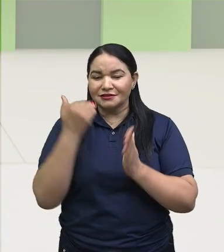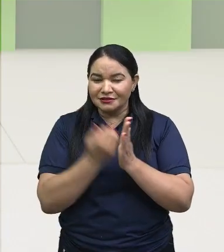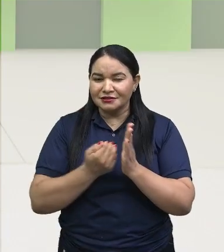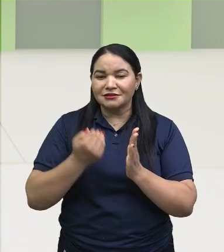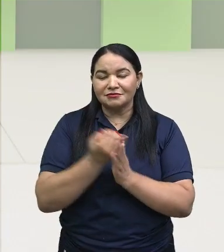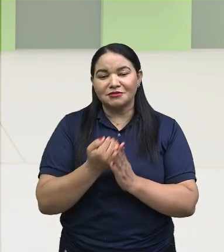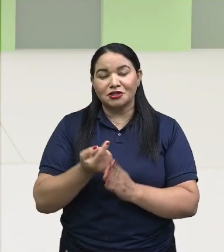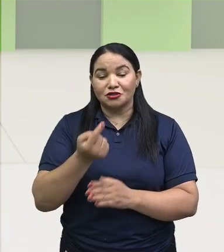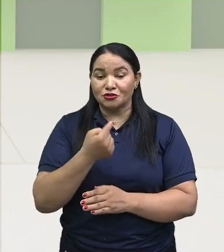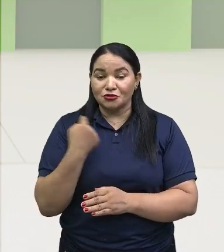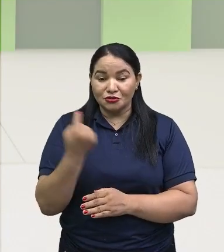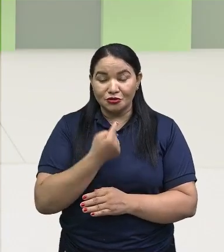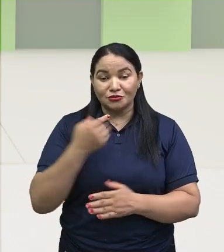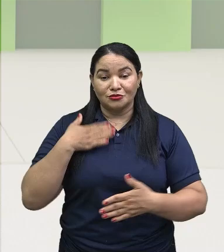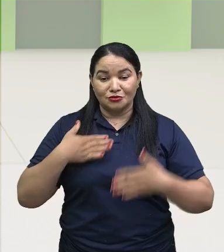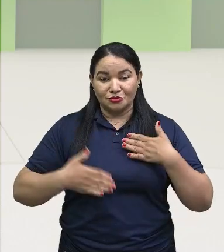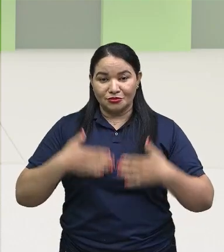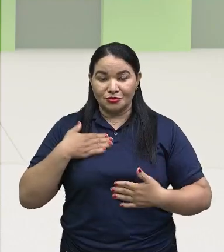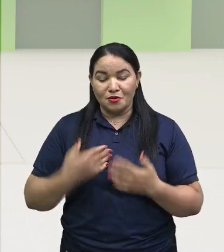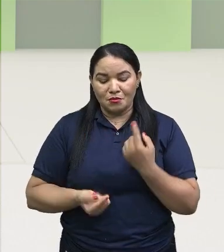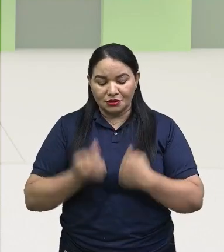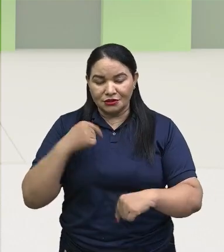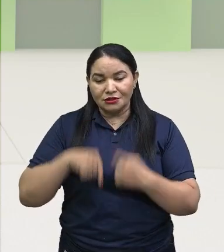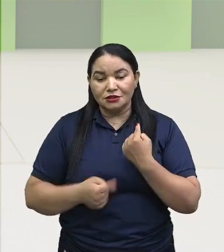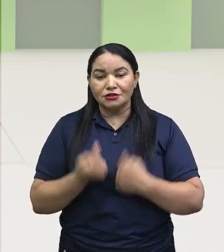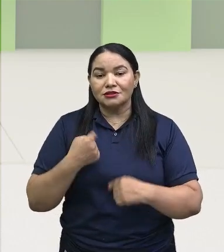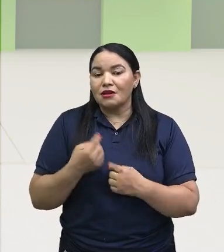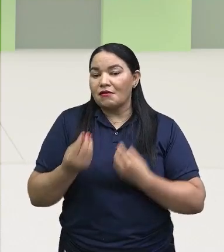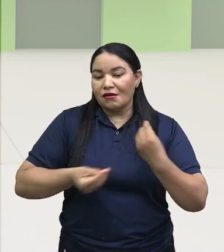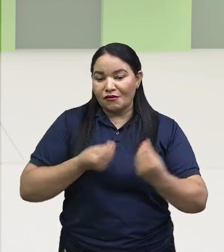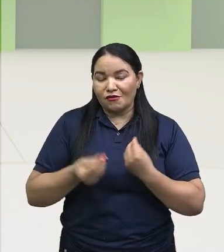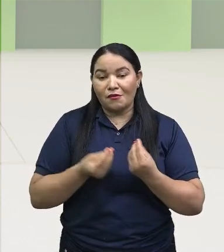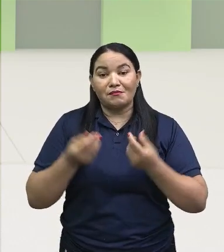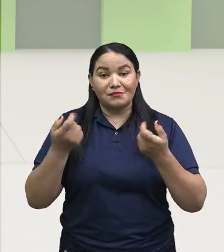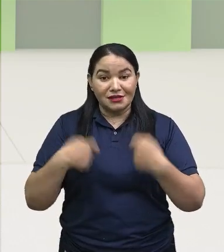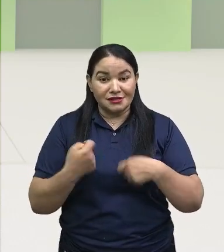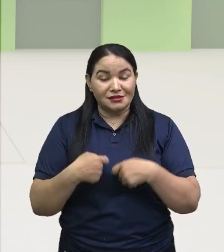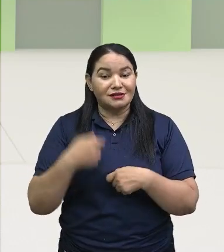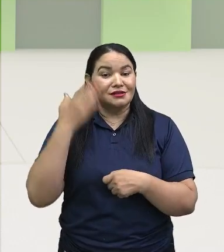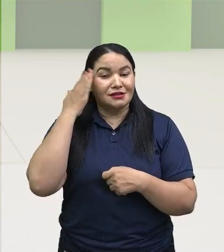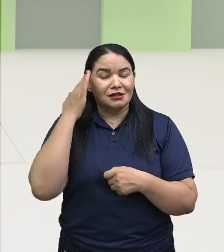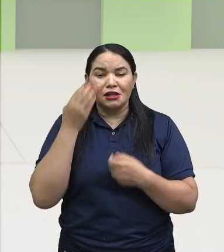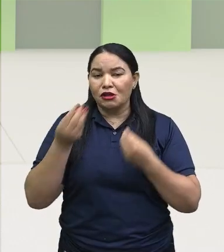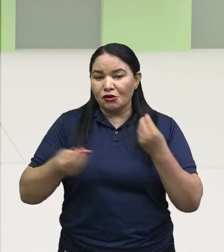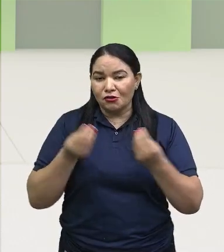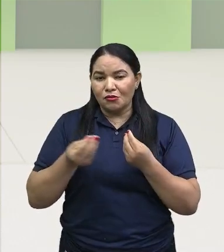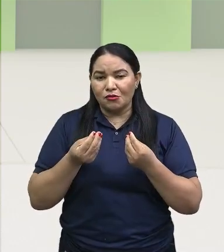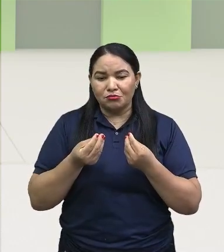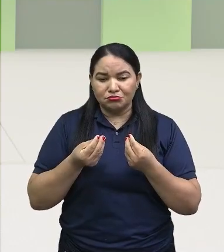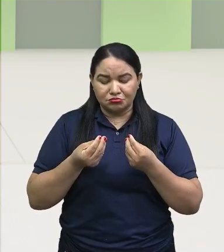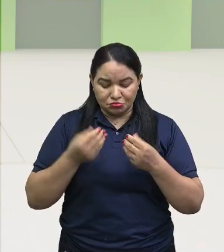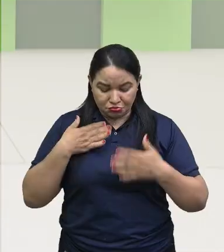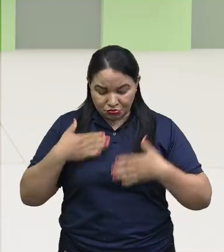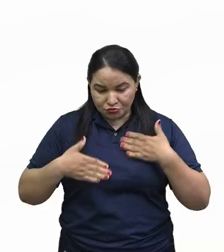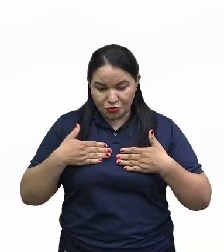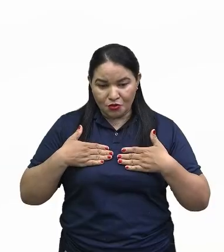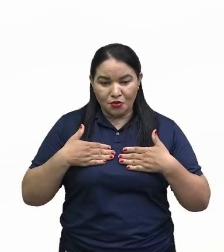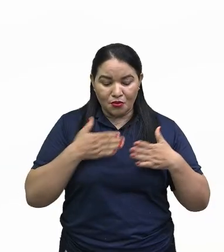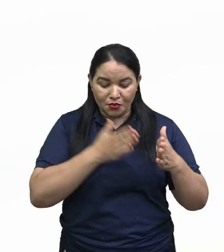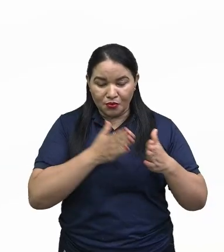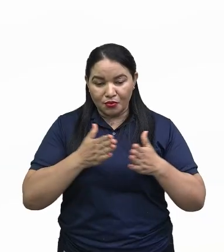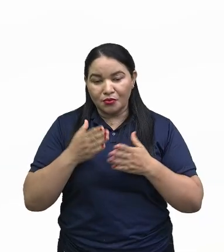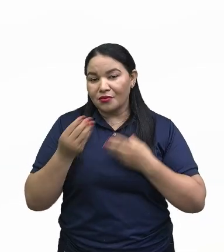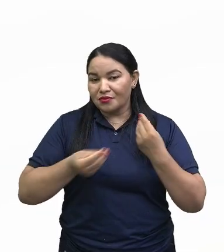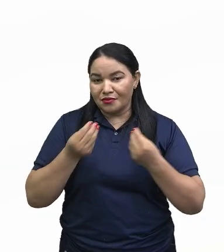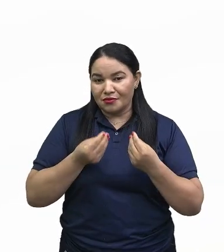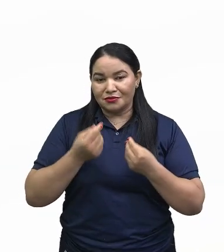nossos sistemas, né, sobre o corpo humano, como que ele funciona, a gente precisa entender como que está organizado o nosso corpo. Então, vamos observar aí uma